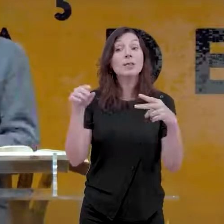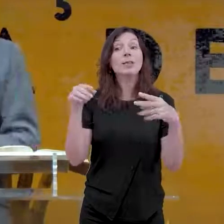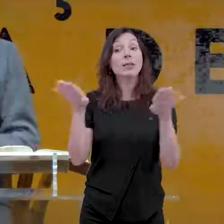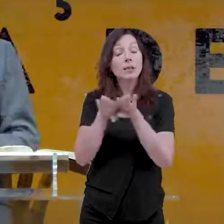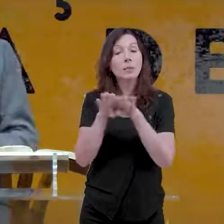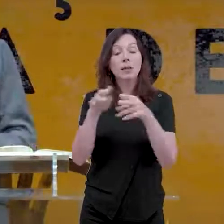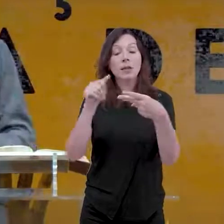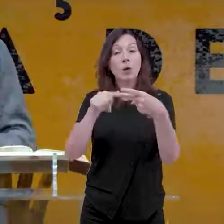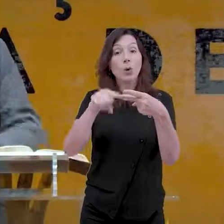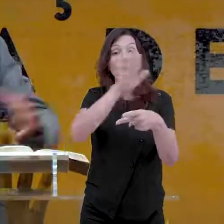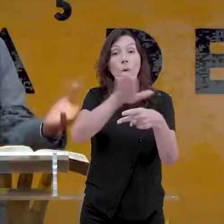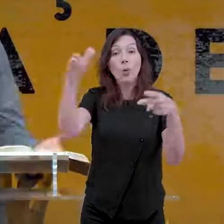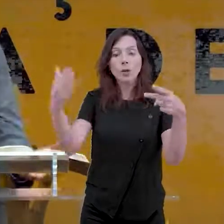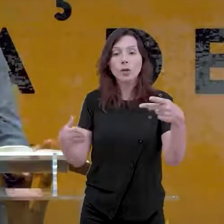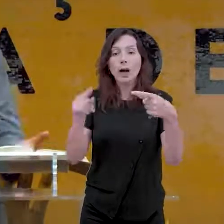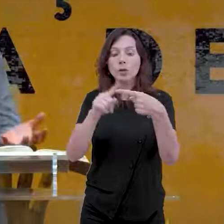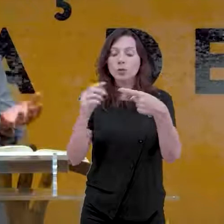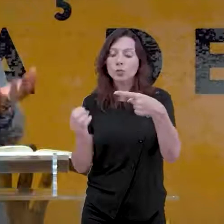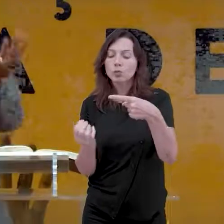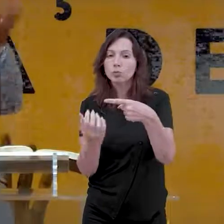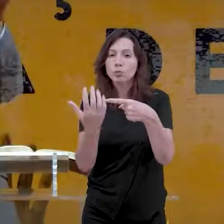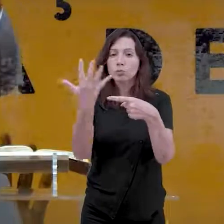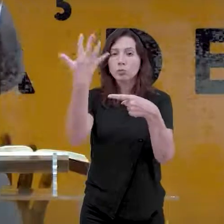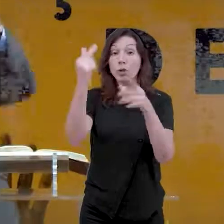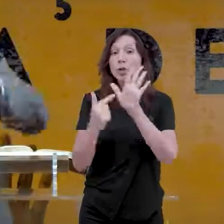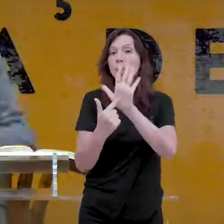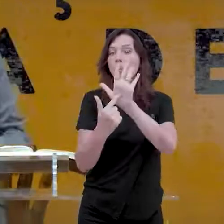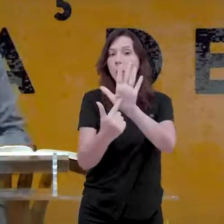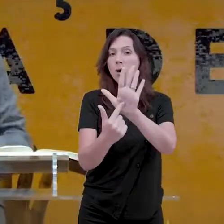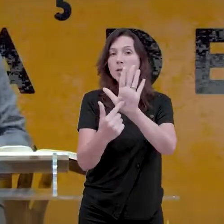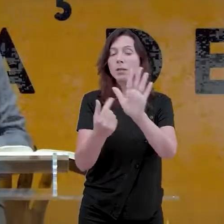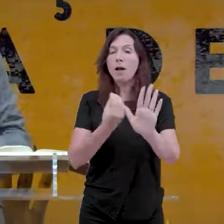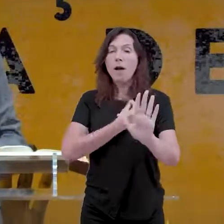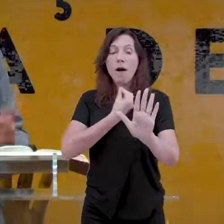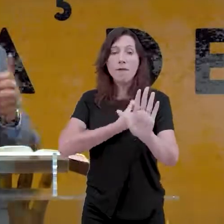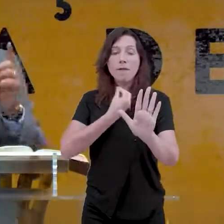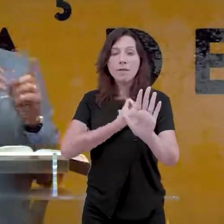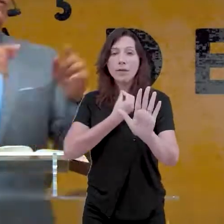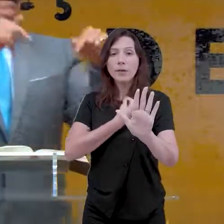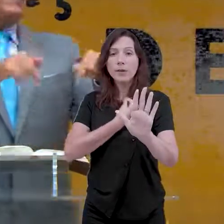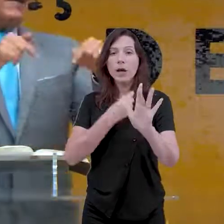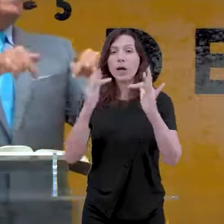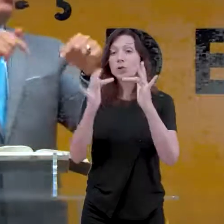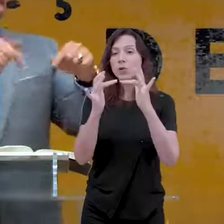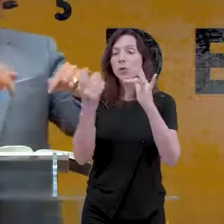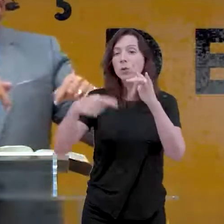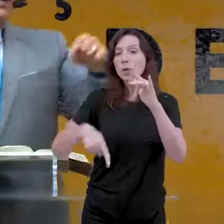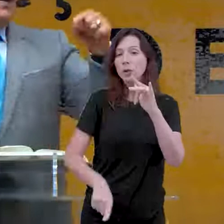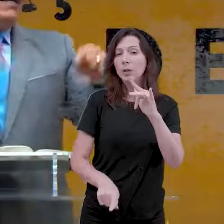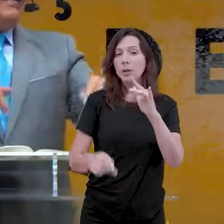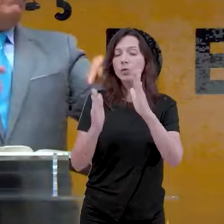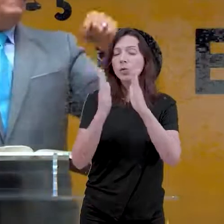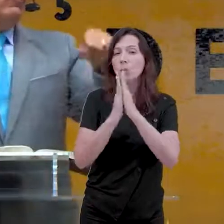de incenso, que representava a vida de comunhão com Deus por meio da oração. Então, quando você vem para a casa de